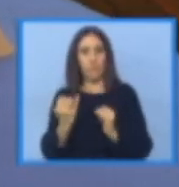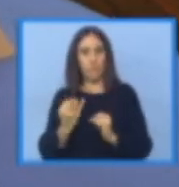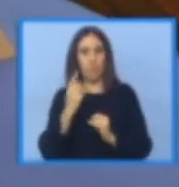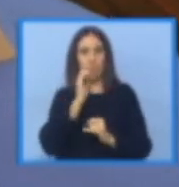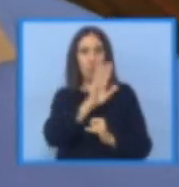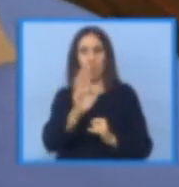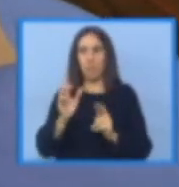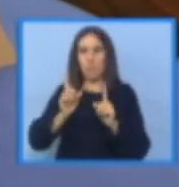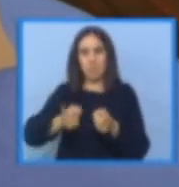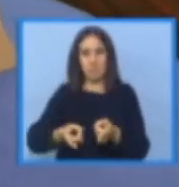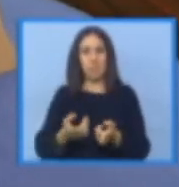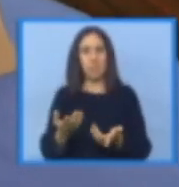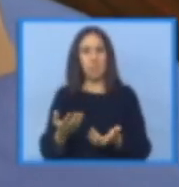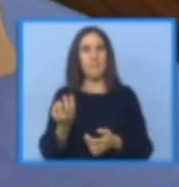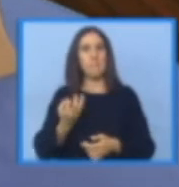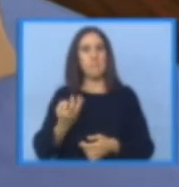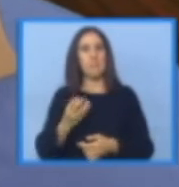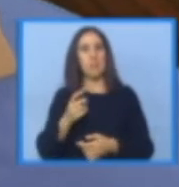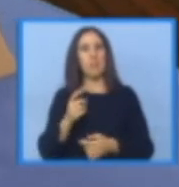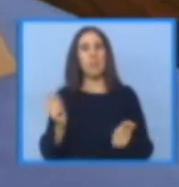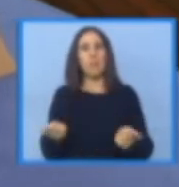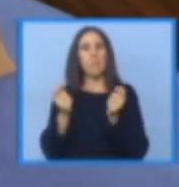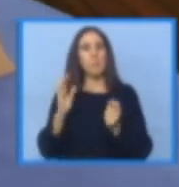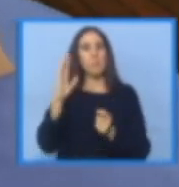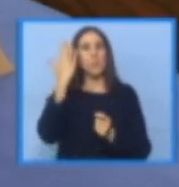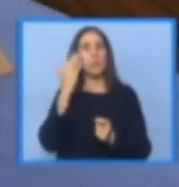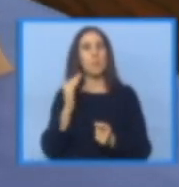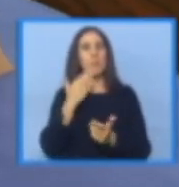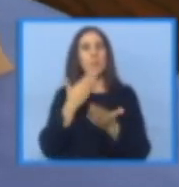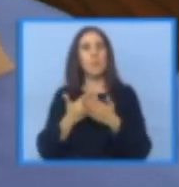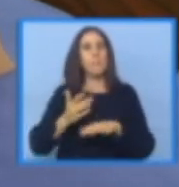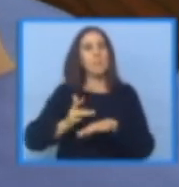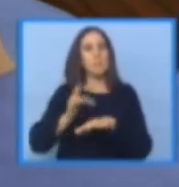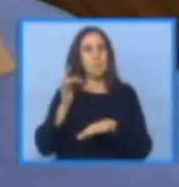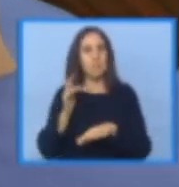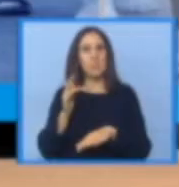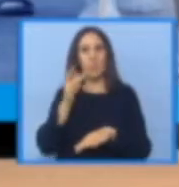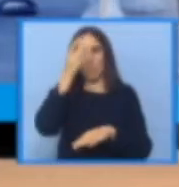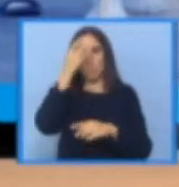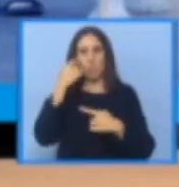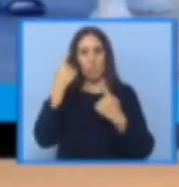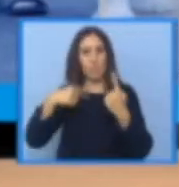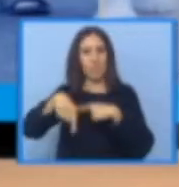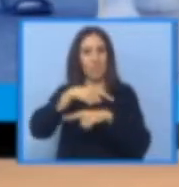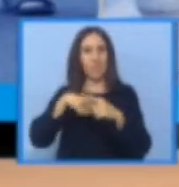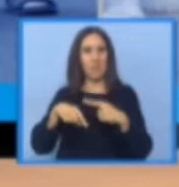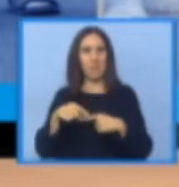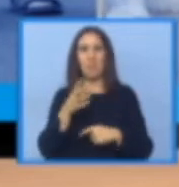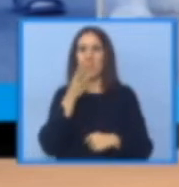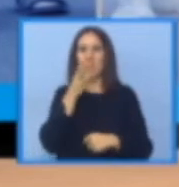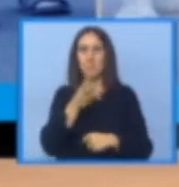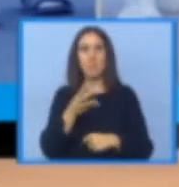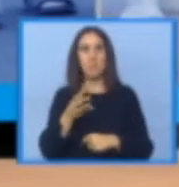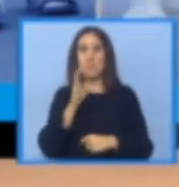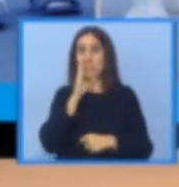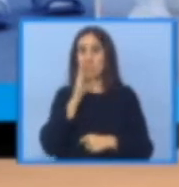ser lançada, é de facto uma grande campanha de sensibilização da opinião pública, dizer que